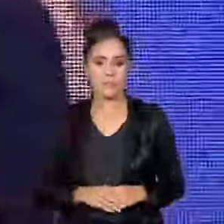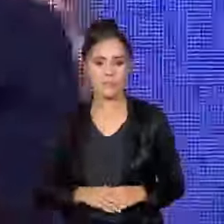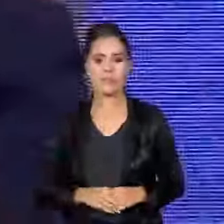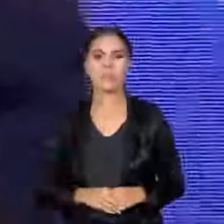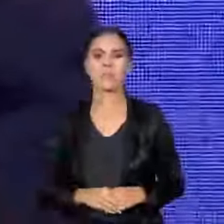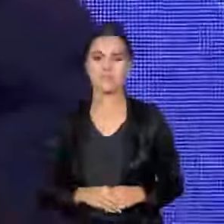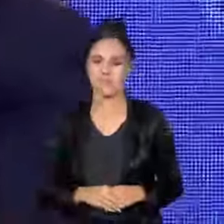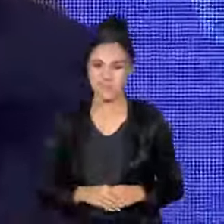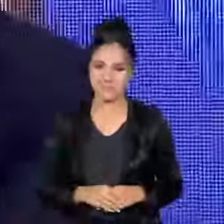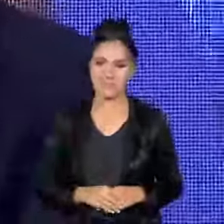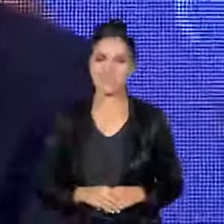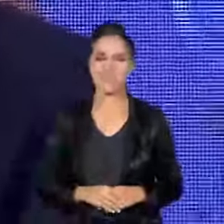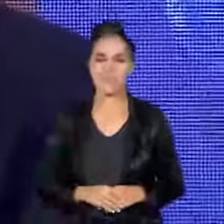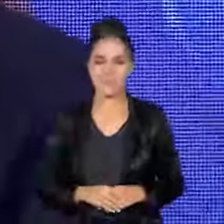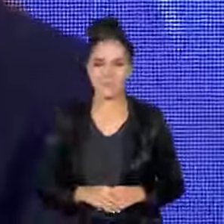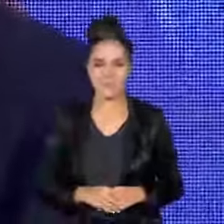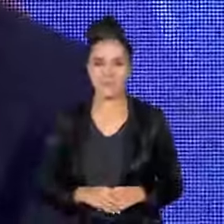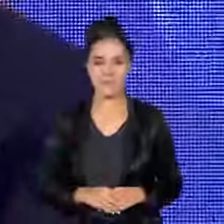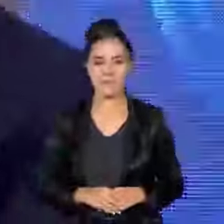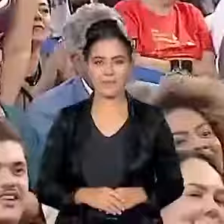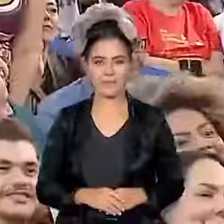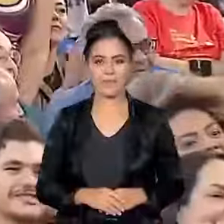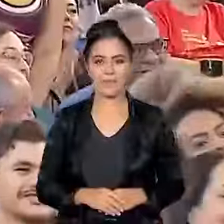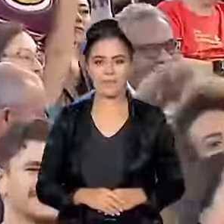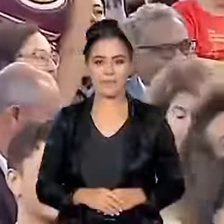Muito bem!